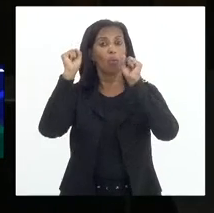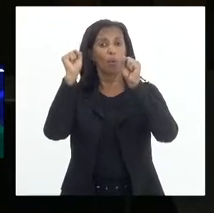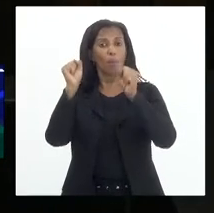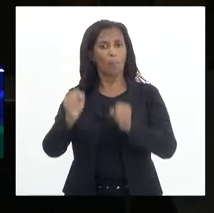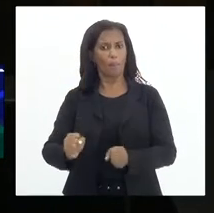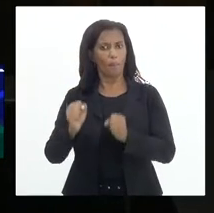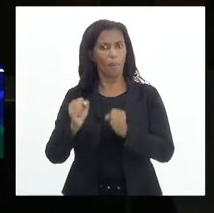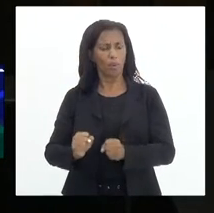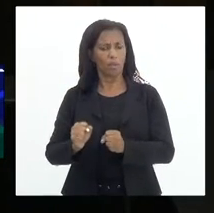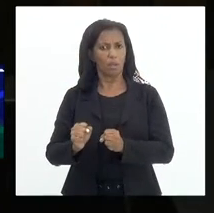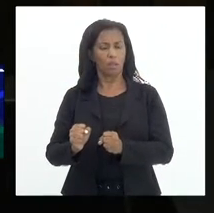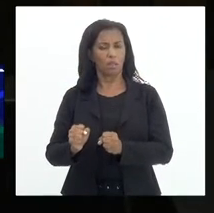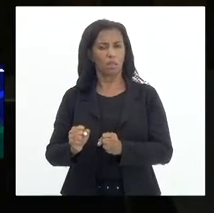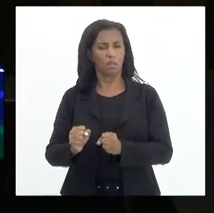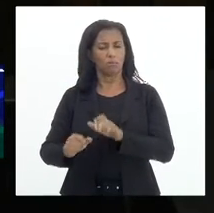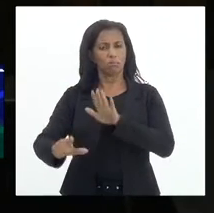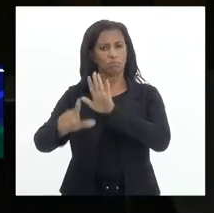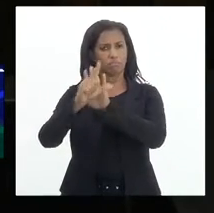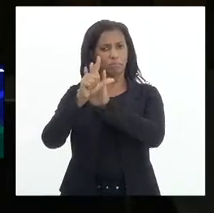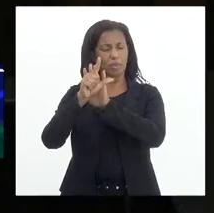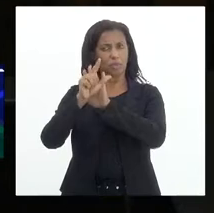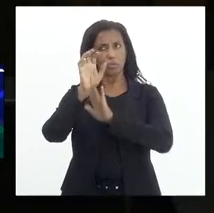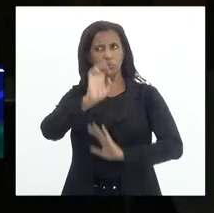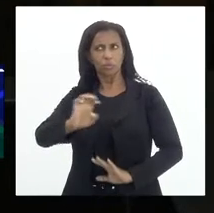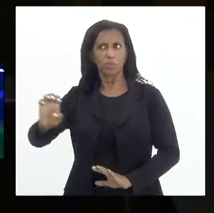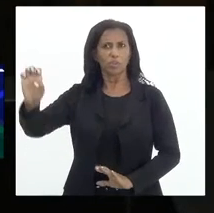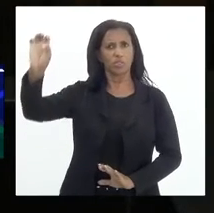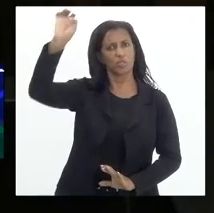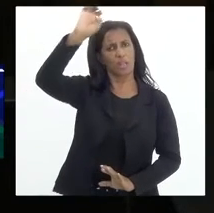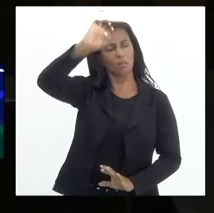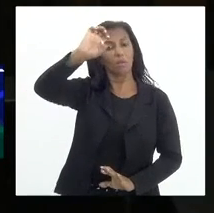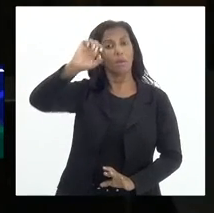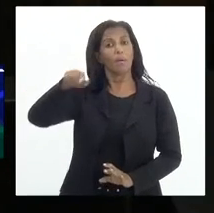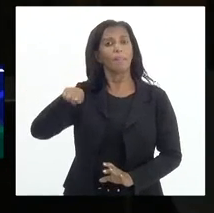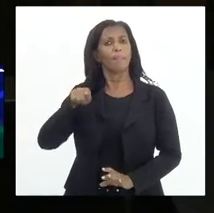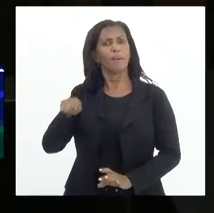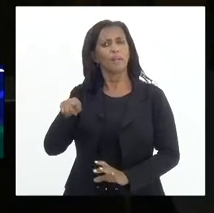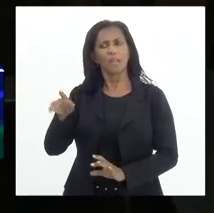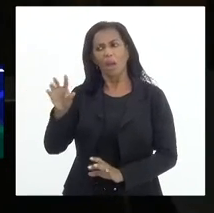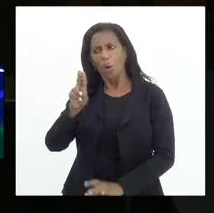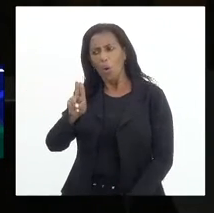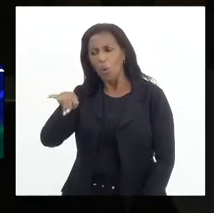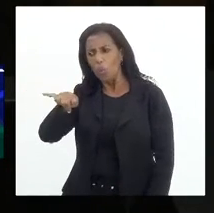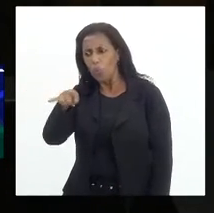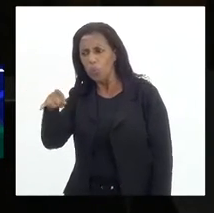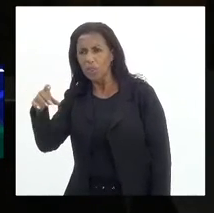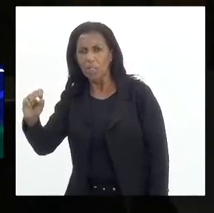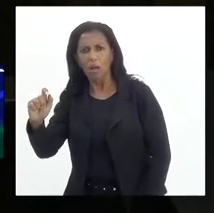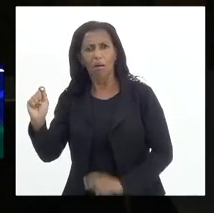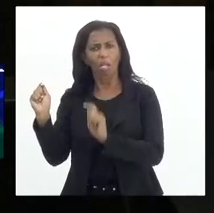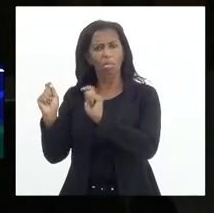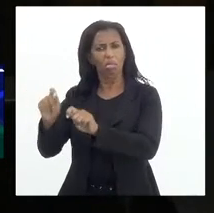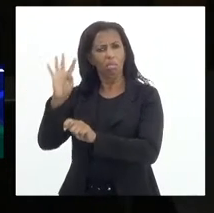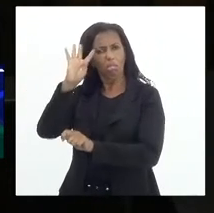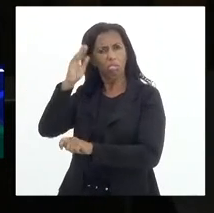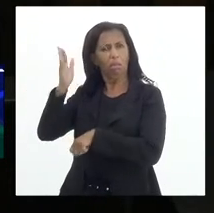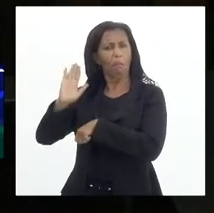dos estados para que a União pudesse definir alíquotas de